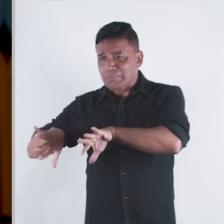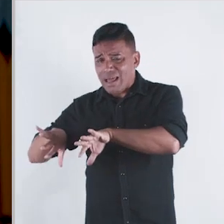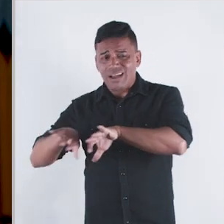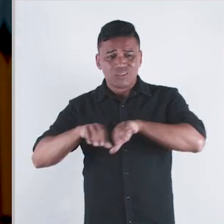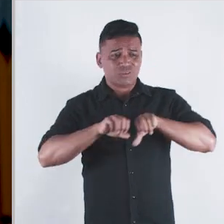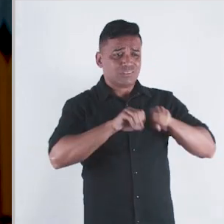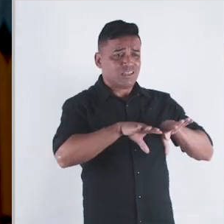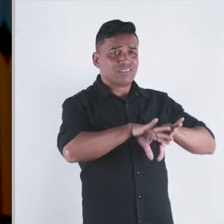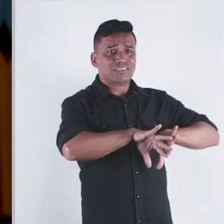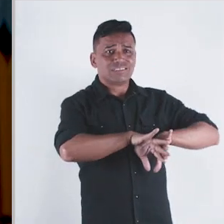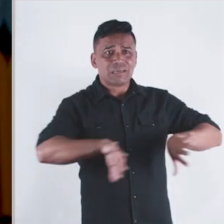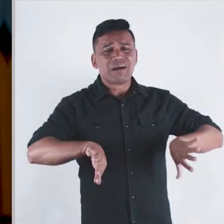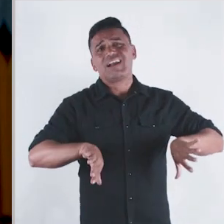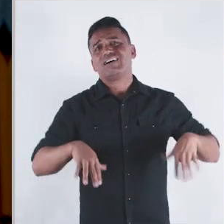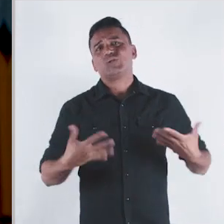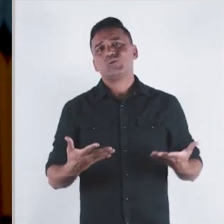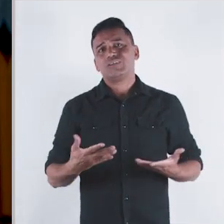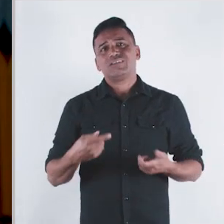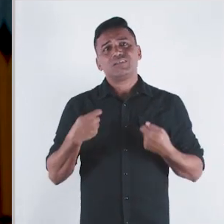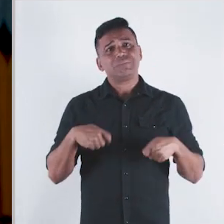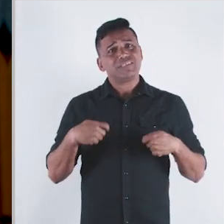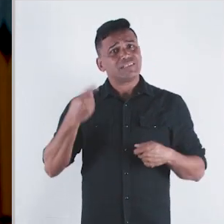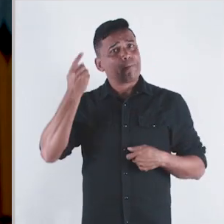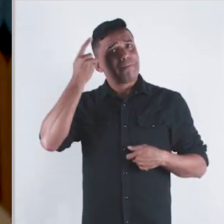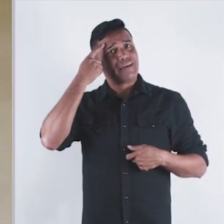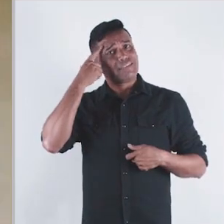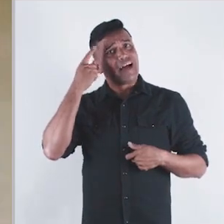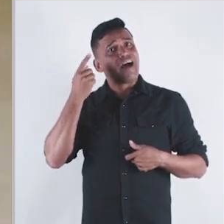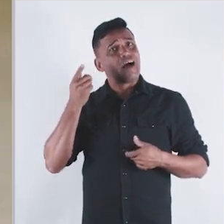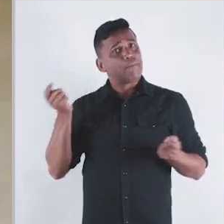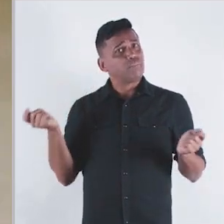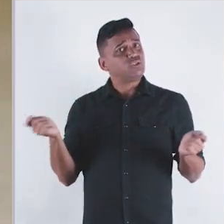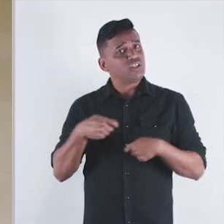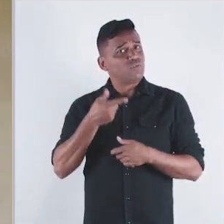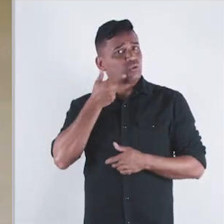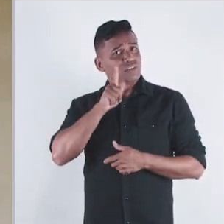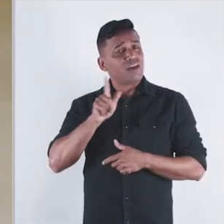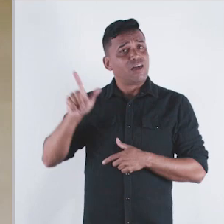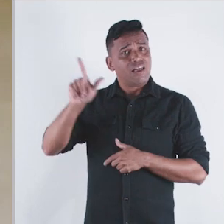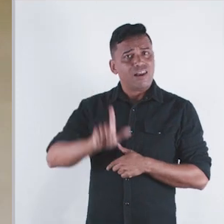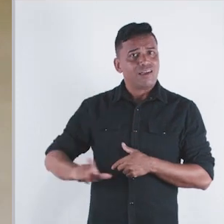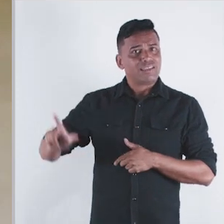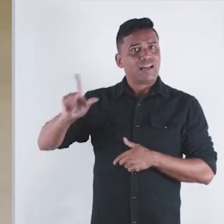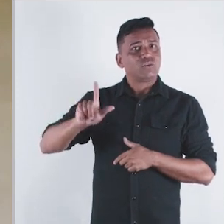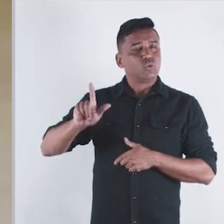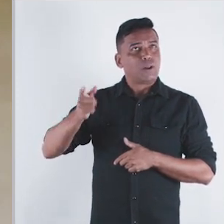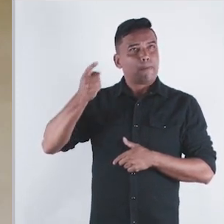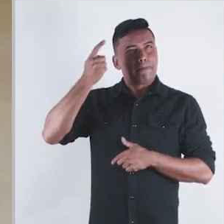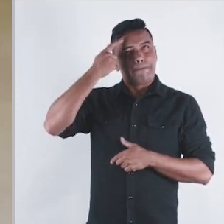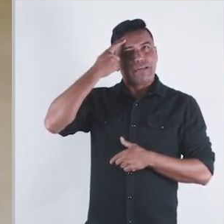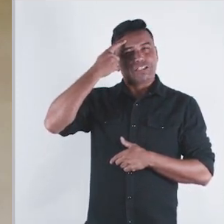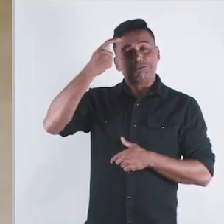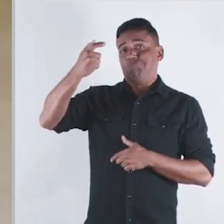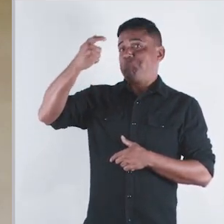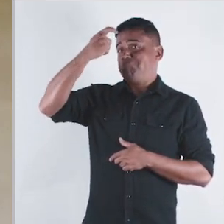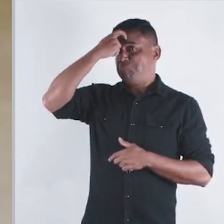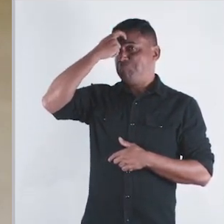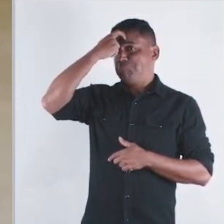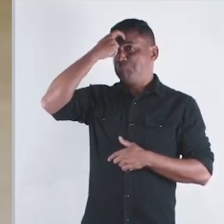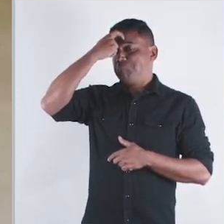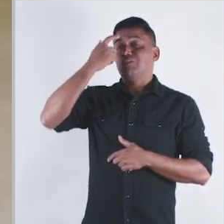tão interessante pensar que é possível usar a literatura para pensar criticamente as